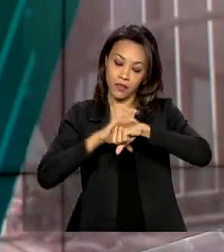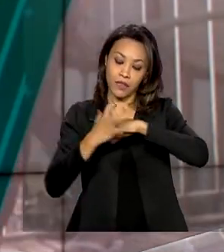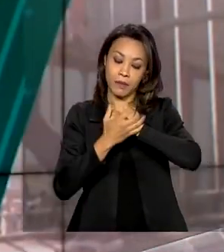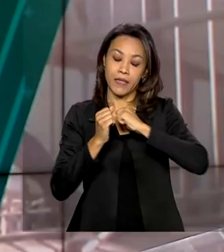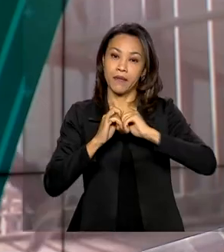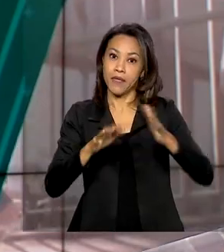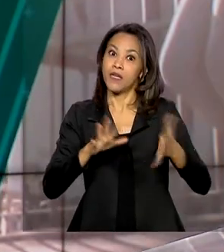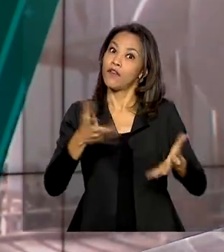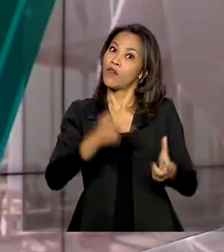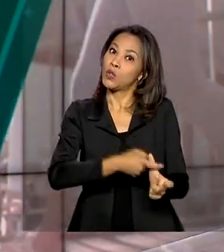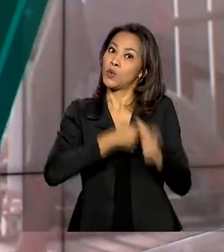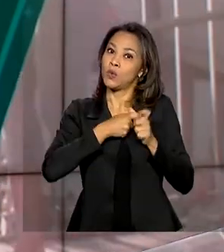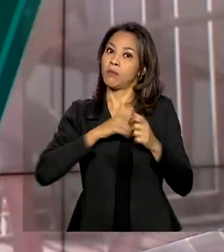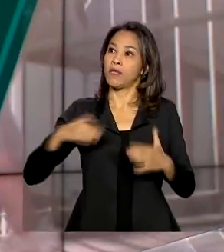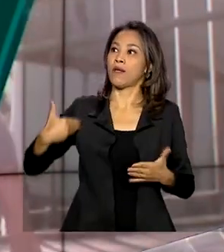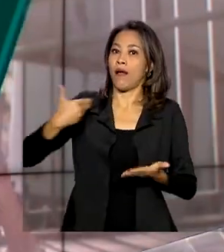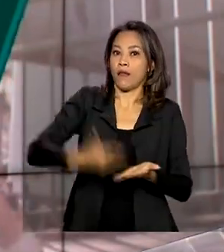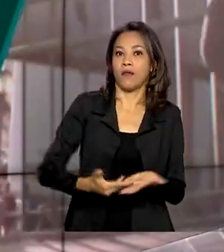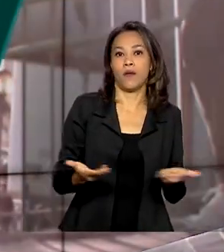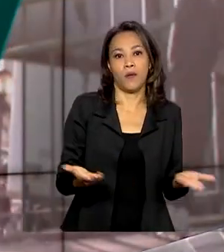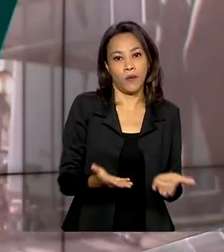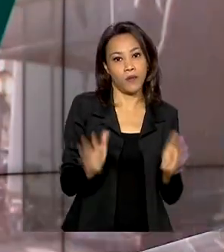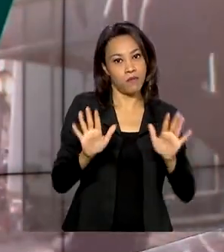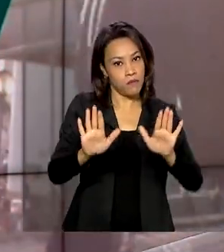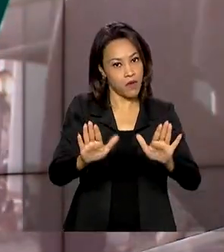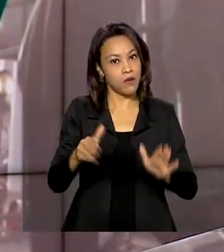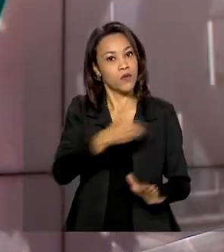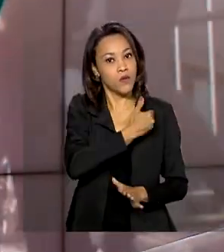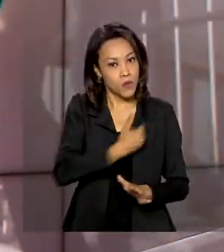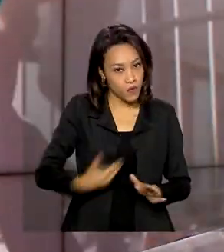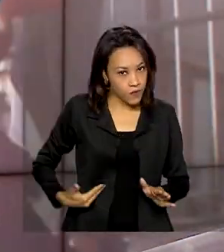exigência estava suspensa até hoje mas o governo federal provocou a medida